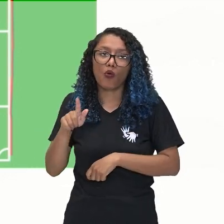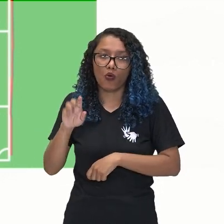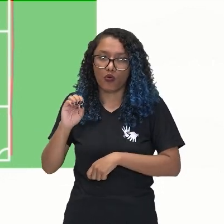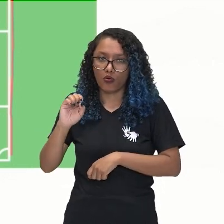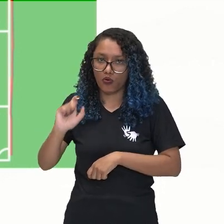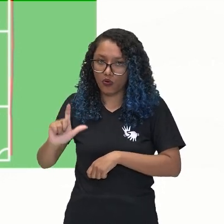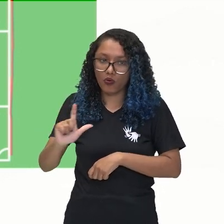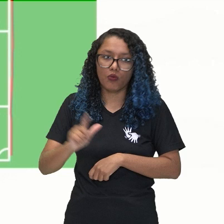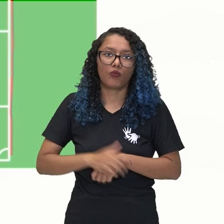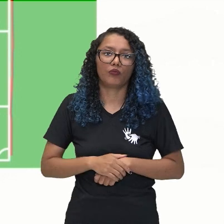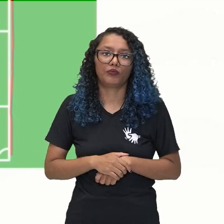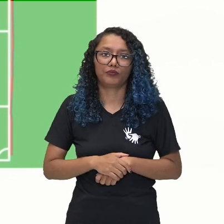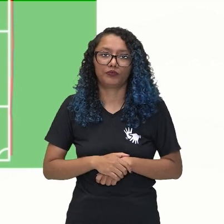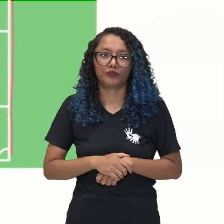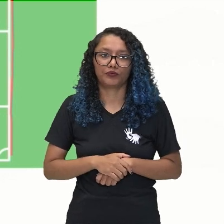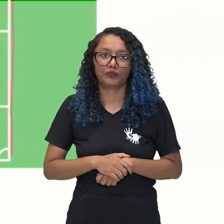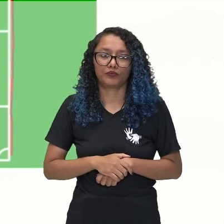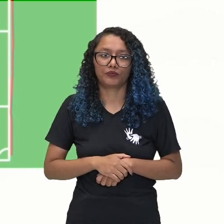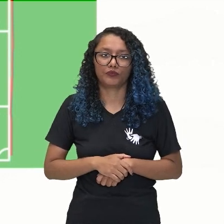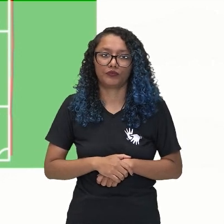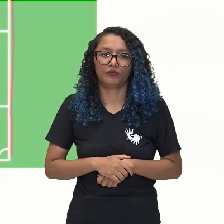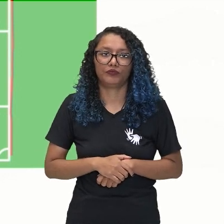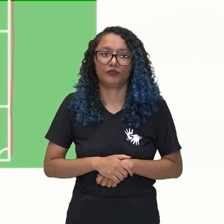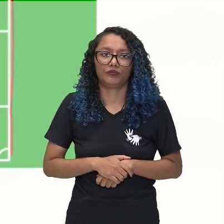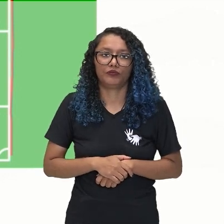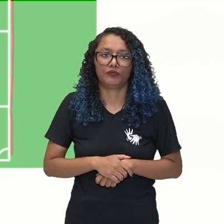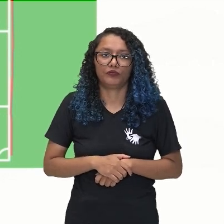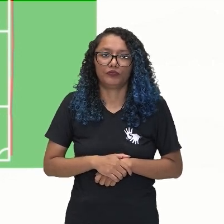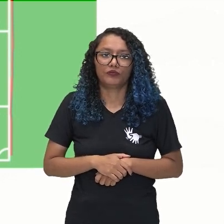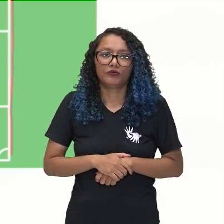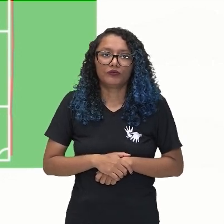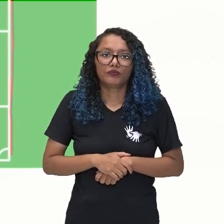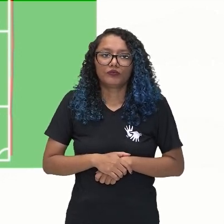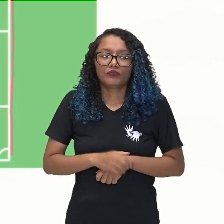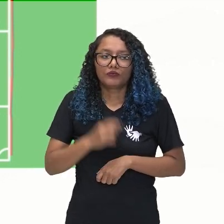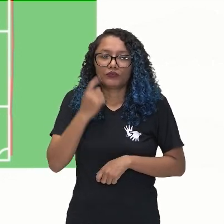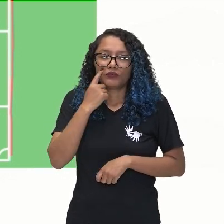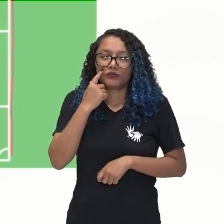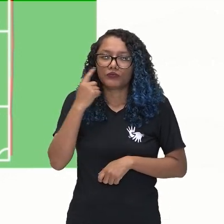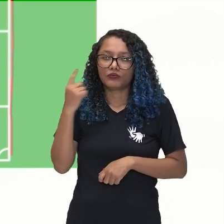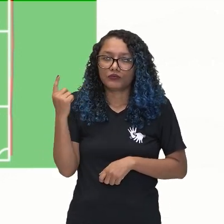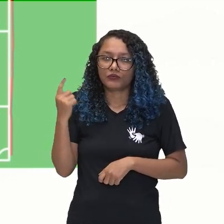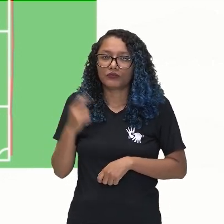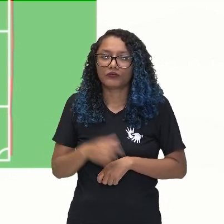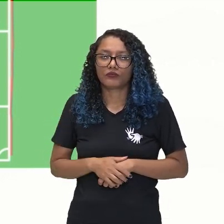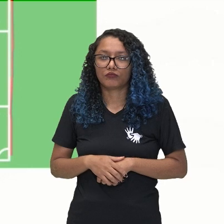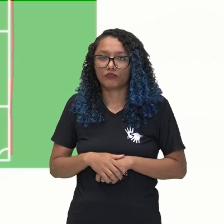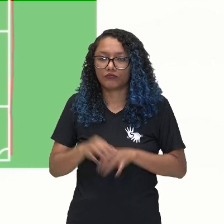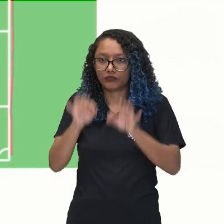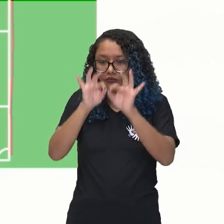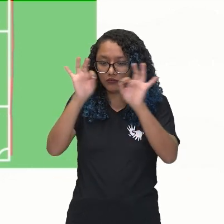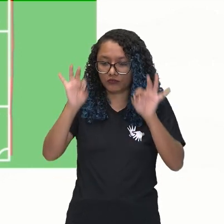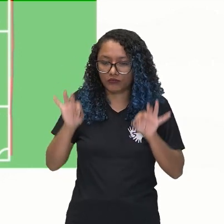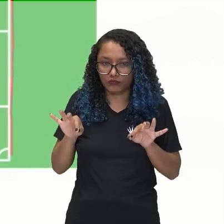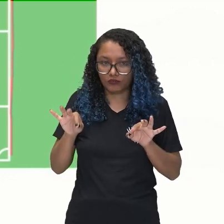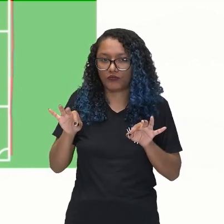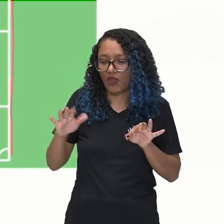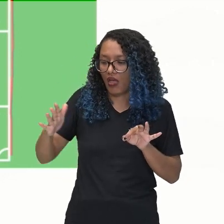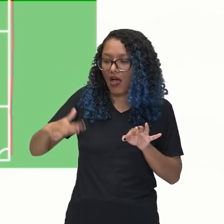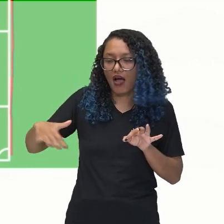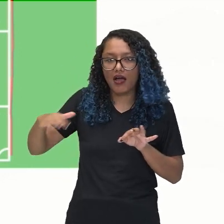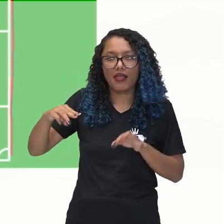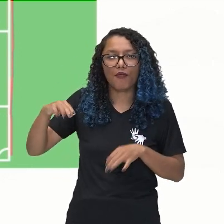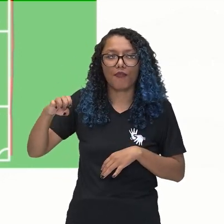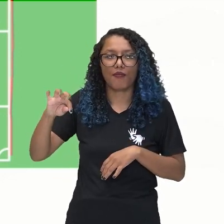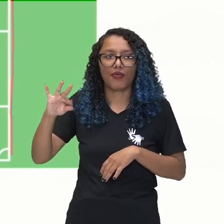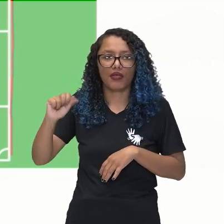temos aqui a distância aqui, ó, esse pontinho aqui, que é o gol, chamado também de área de meta, onde se